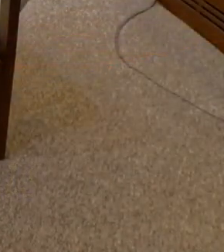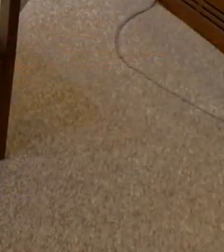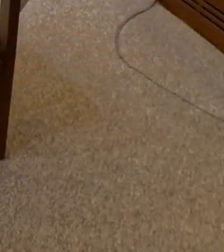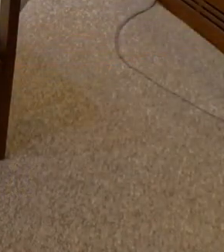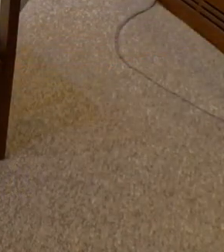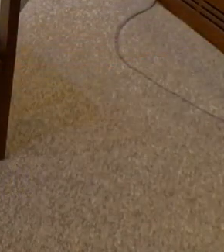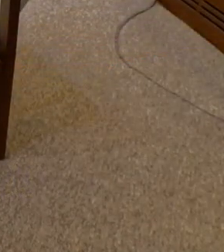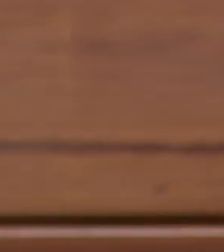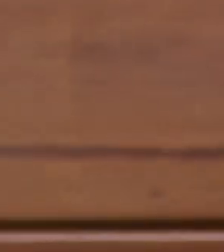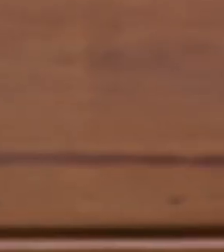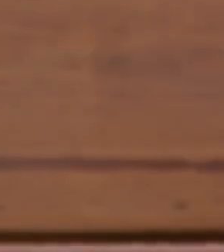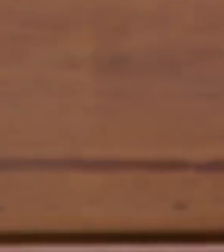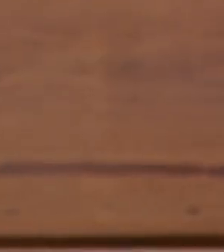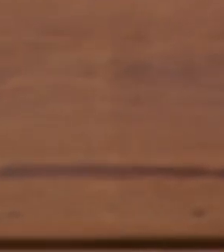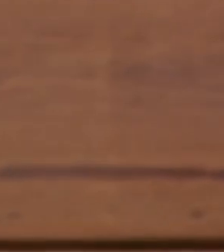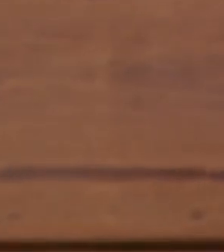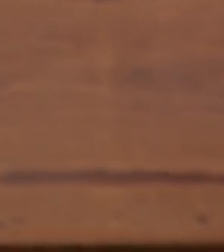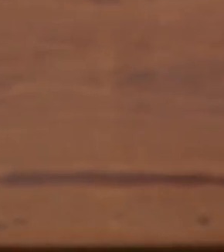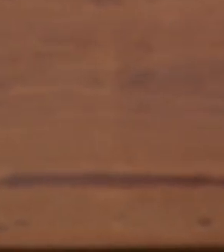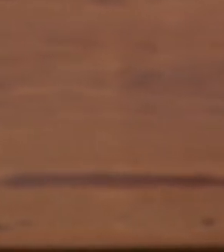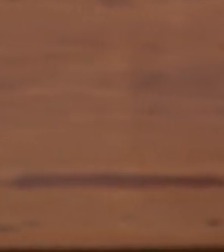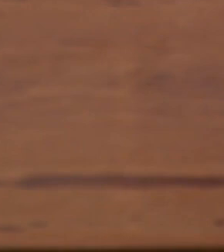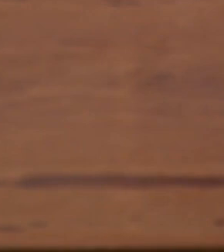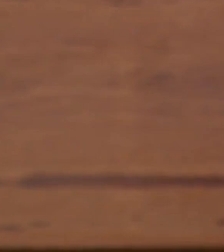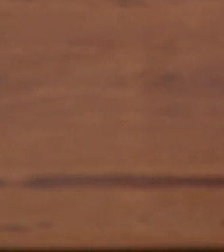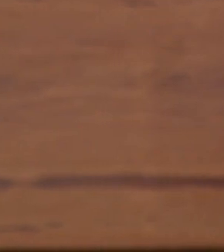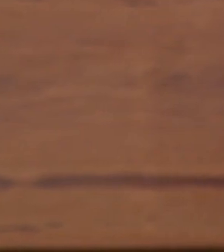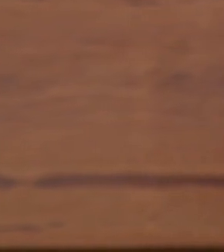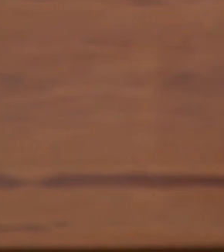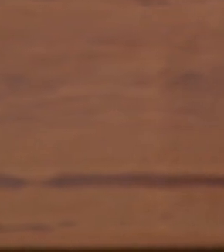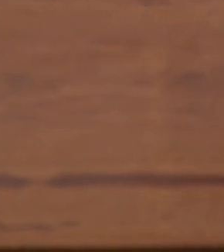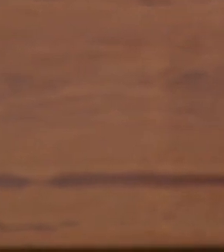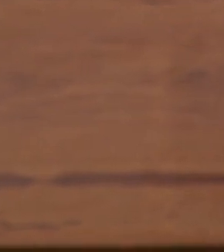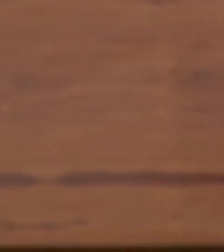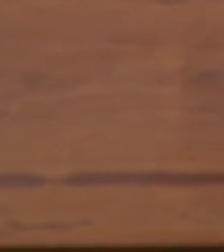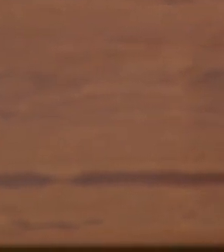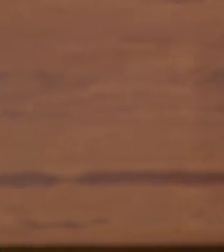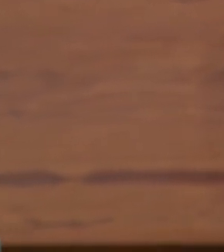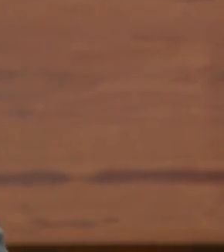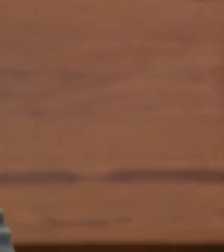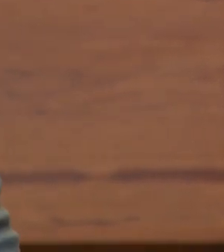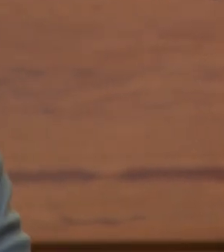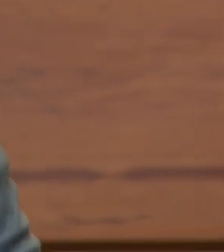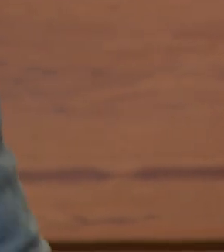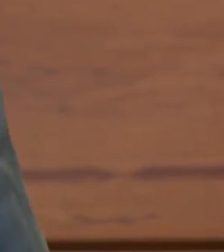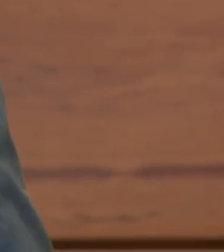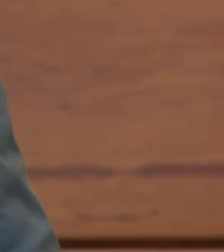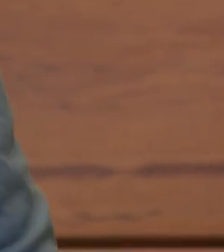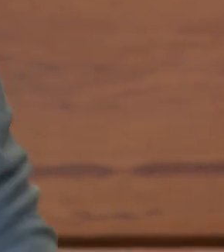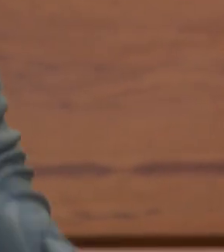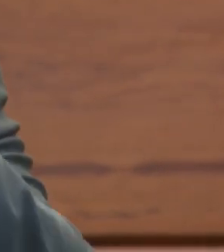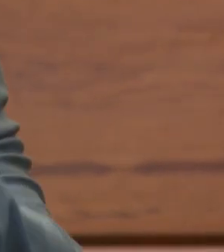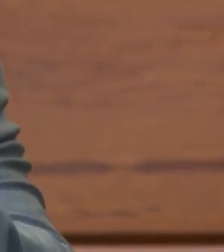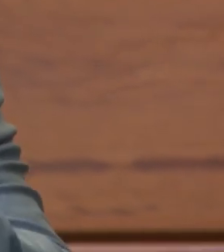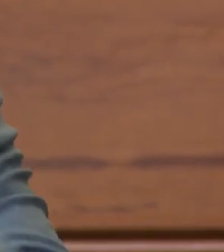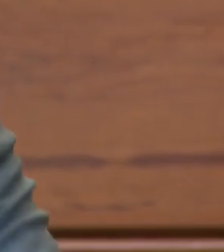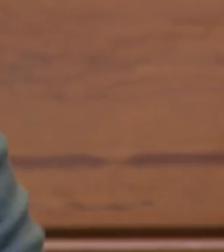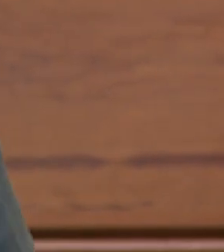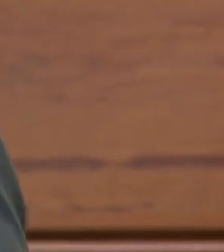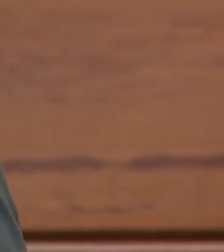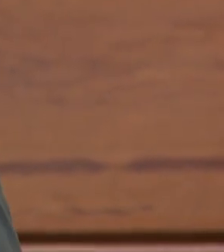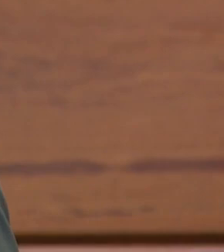Meus queridos irmãos, é um grande privilégio, mais uma vez, podermos juntos, você aí na